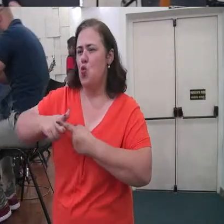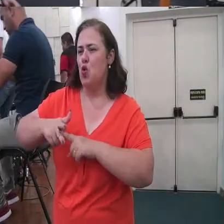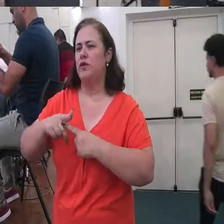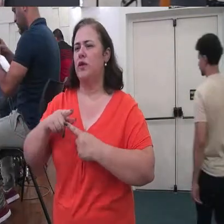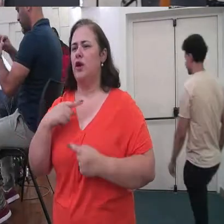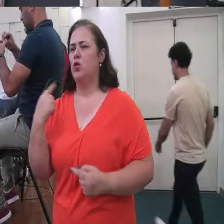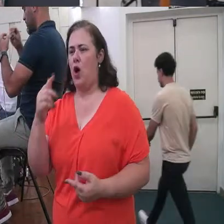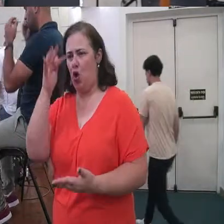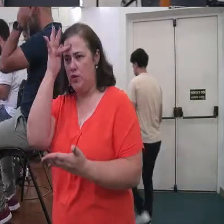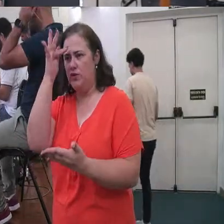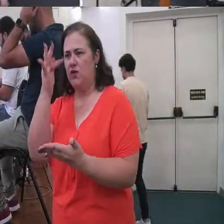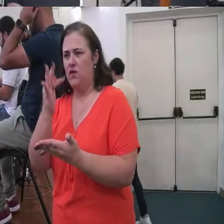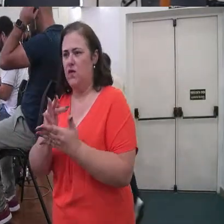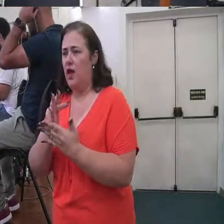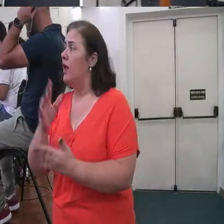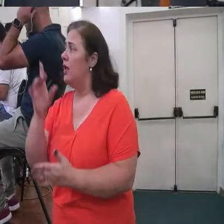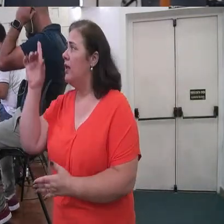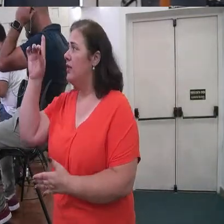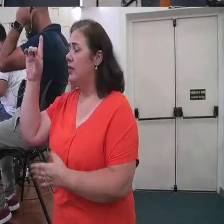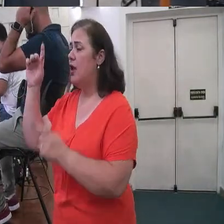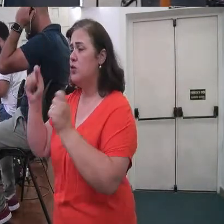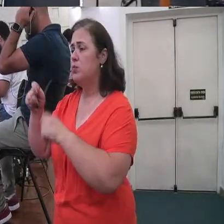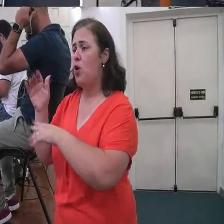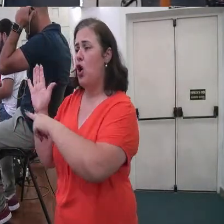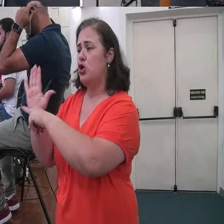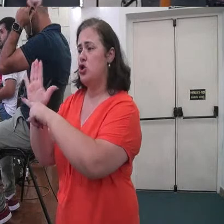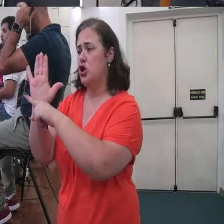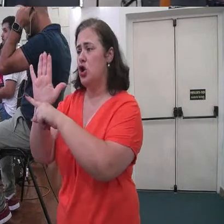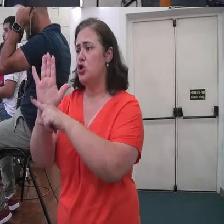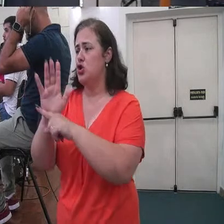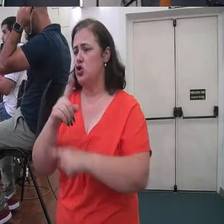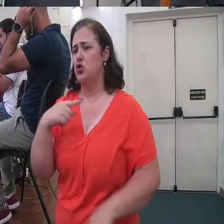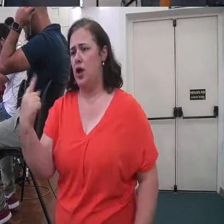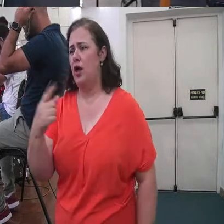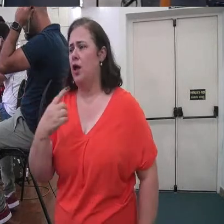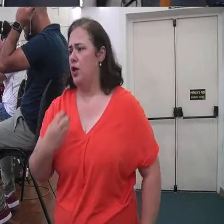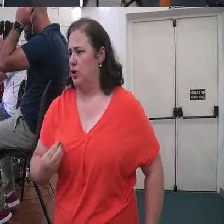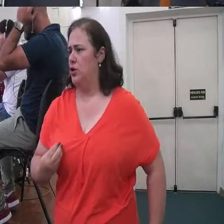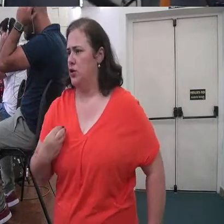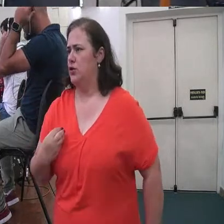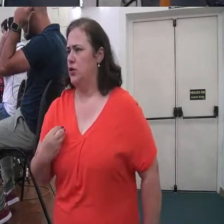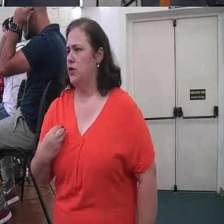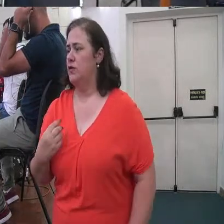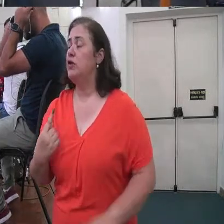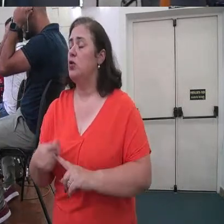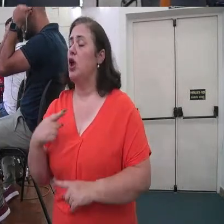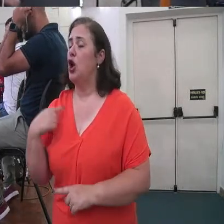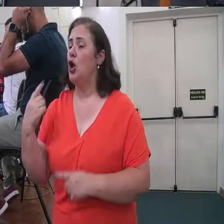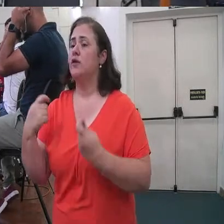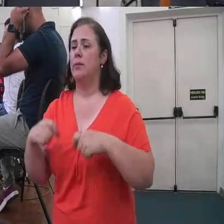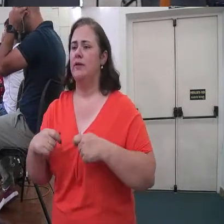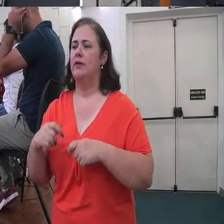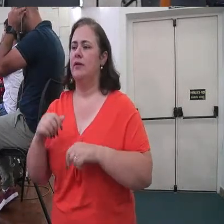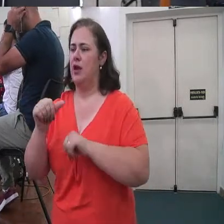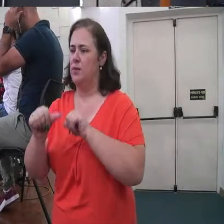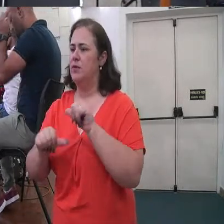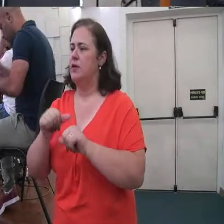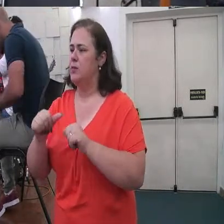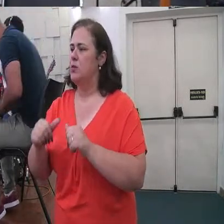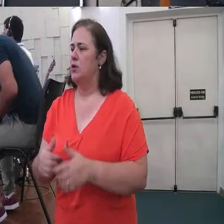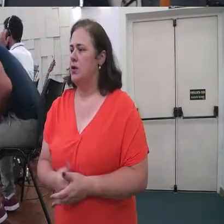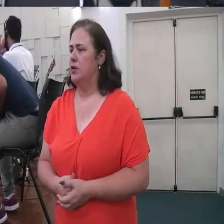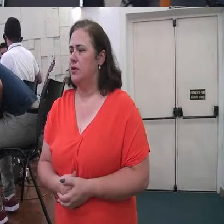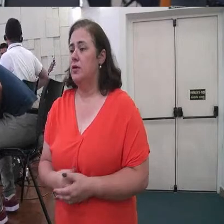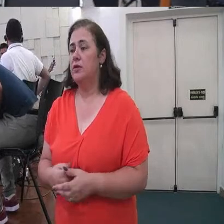Ele vai ajudar você a corrigir sua fé. Porque nós precisamos disso. Porque sem